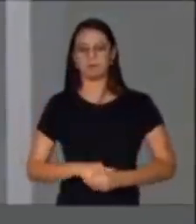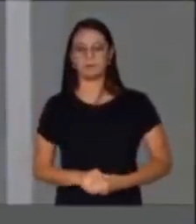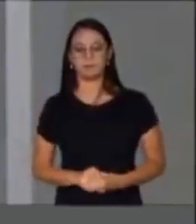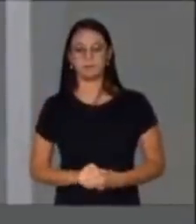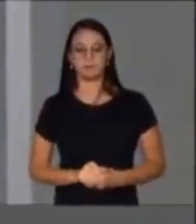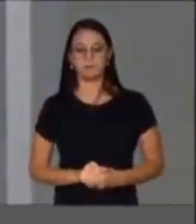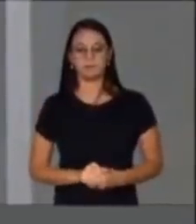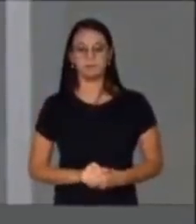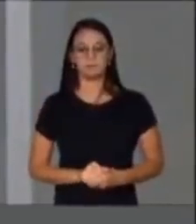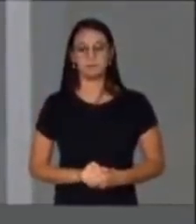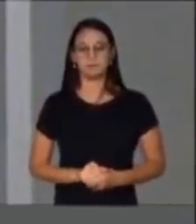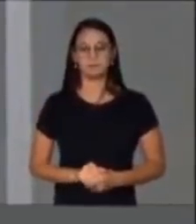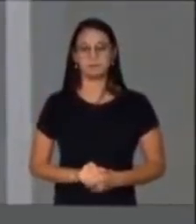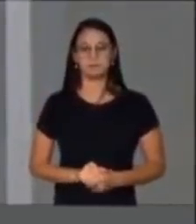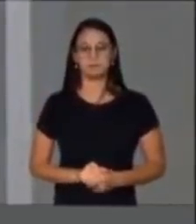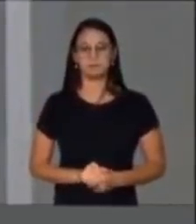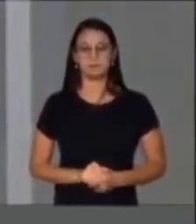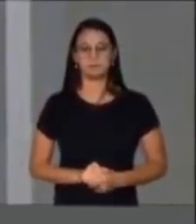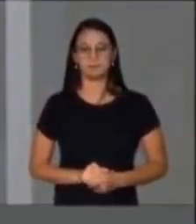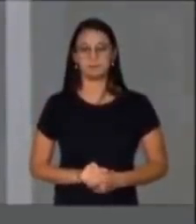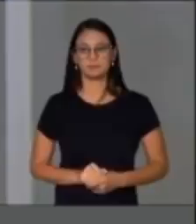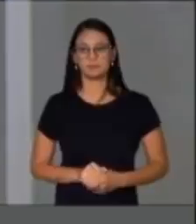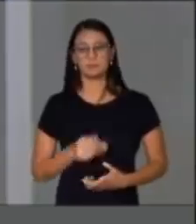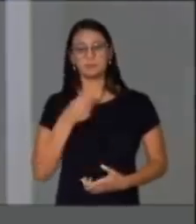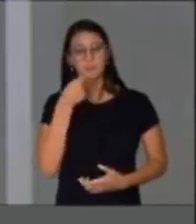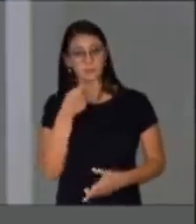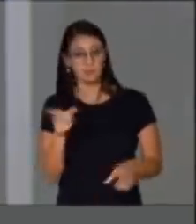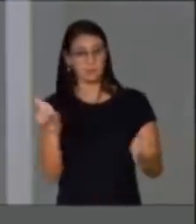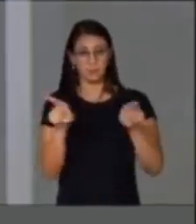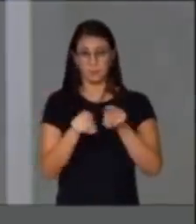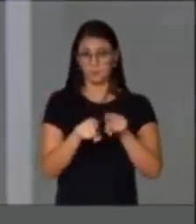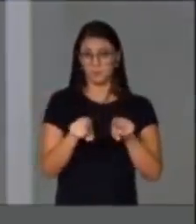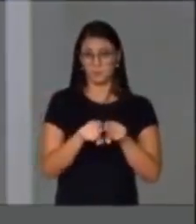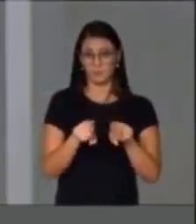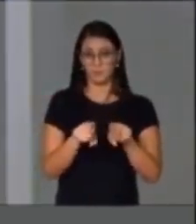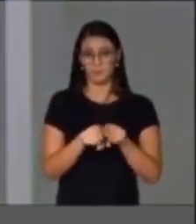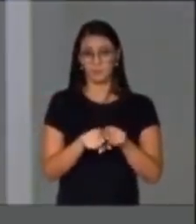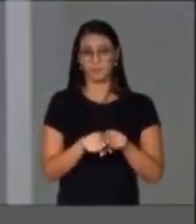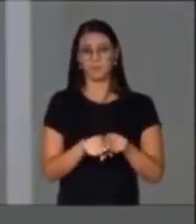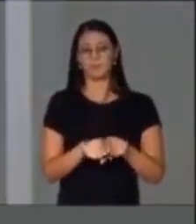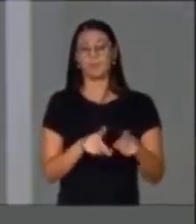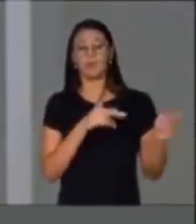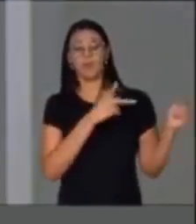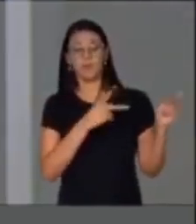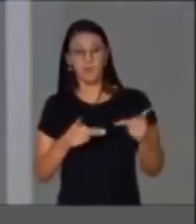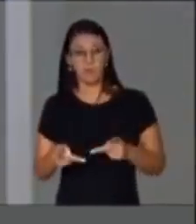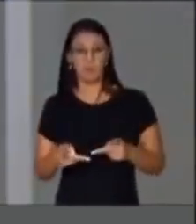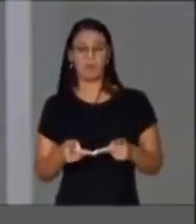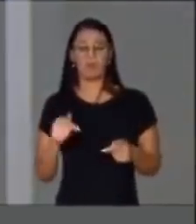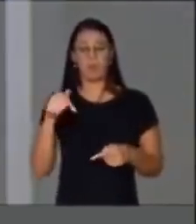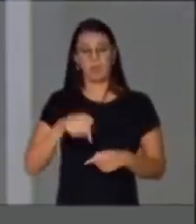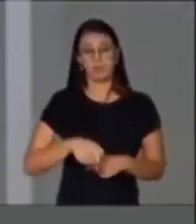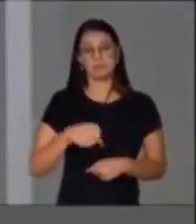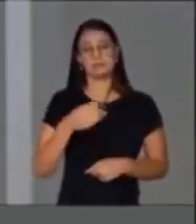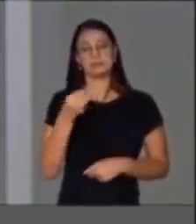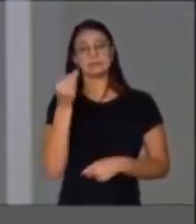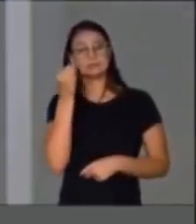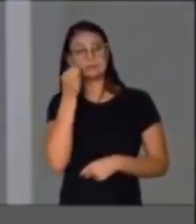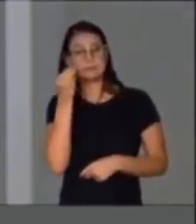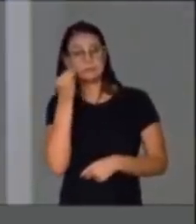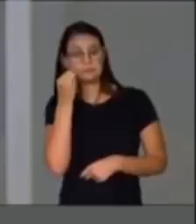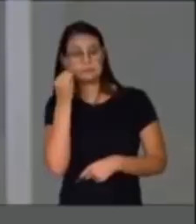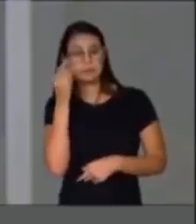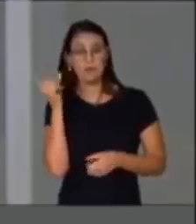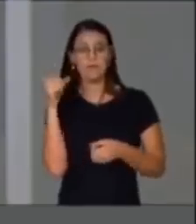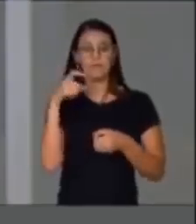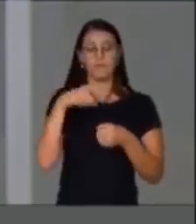conferiram esse mandato. Dizer também que venho justamente para tentar retomar